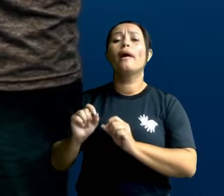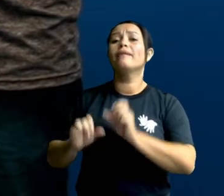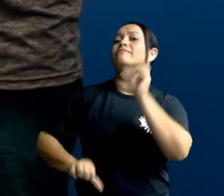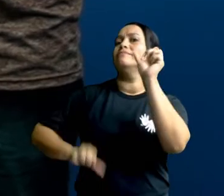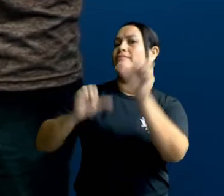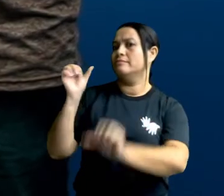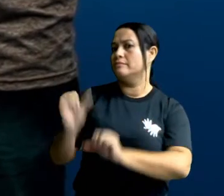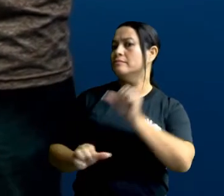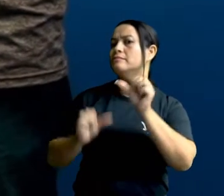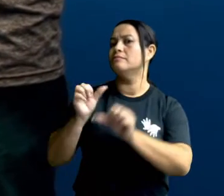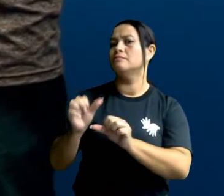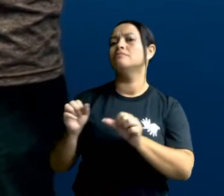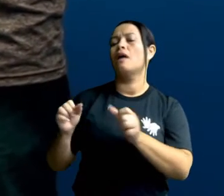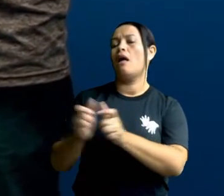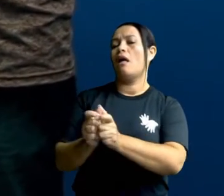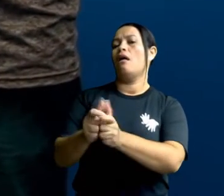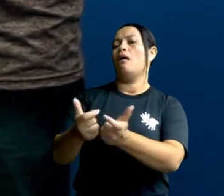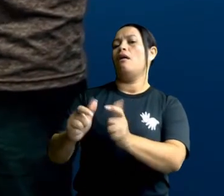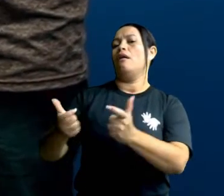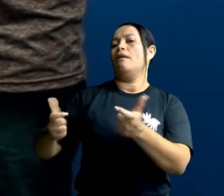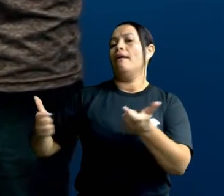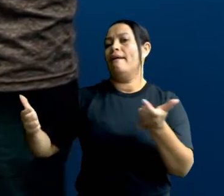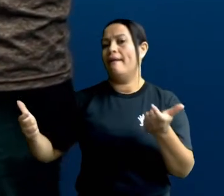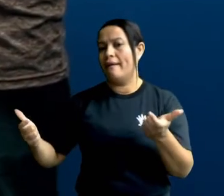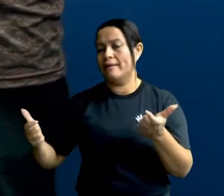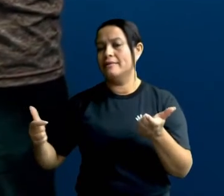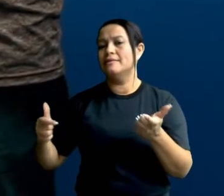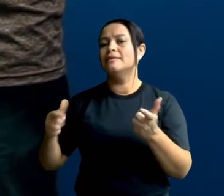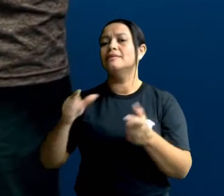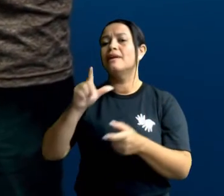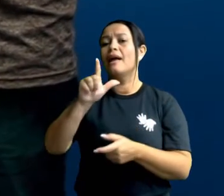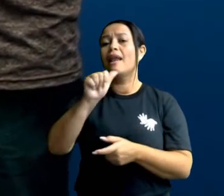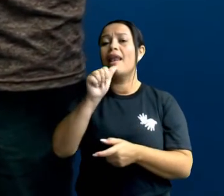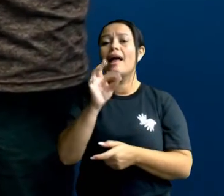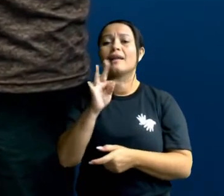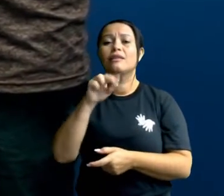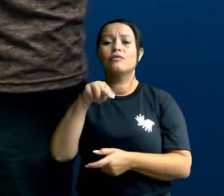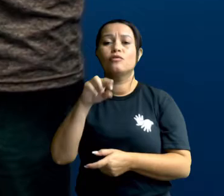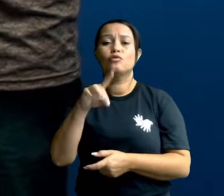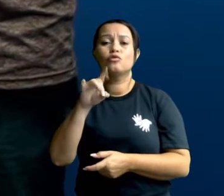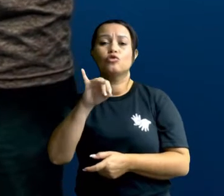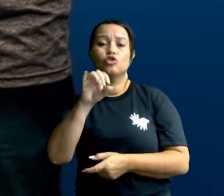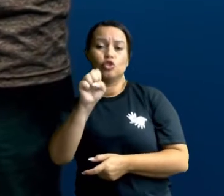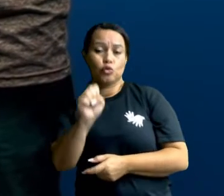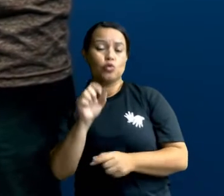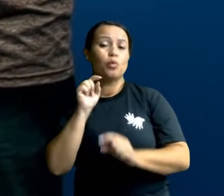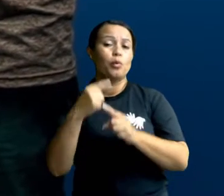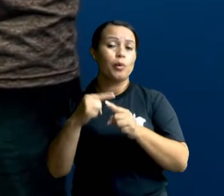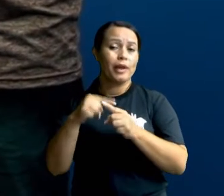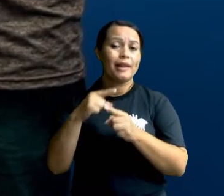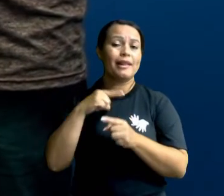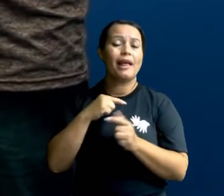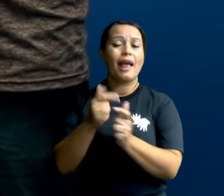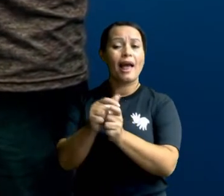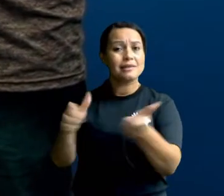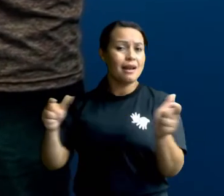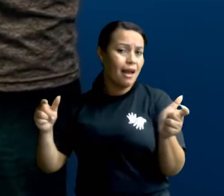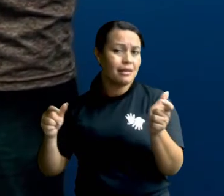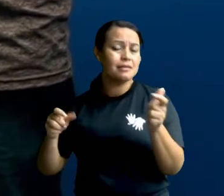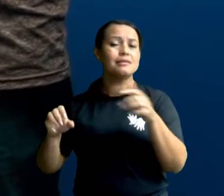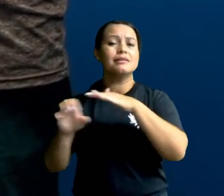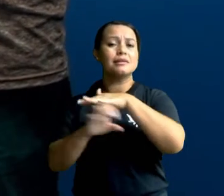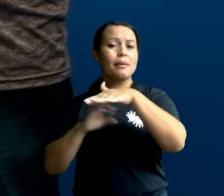acabaram sendo transformadas em grandes latifúndios para os grandes agroexportadores, né? As